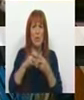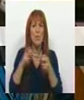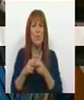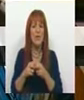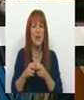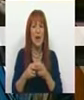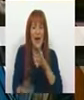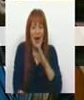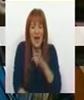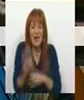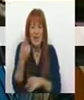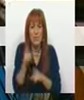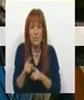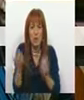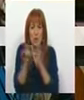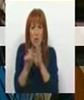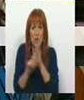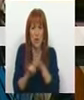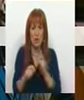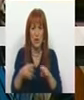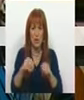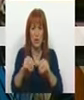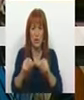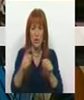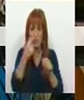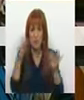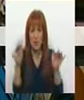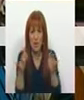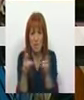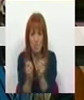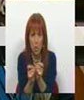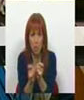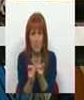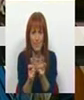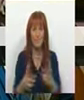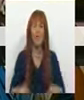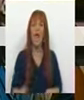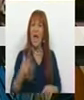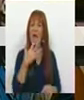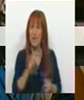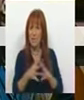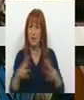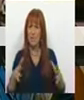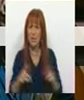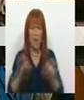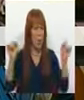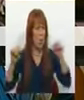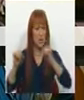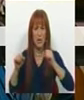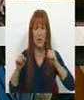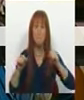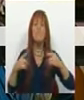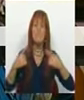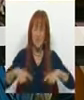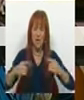problema a criação do Estatuto dos Territórios de Baixa Densidade. Acredito que este alargado consenso